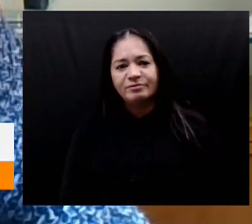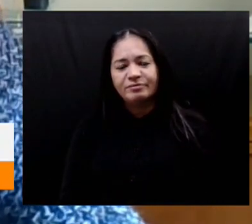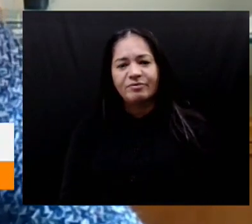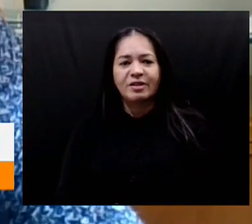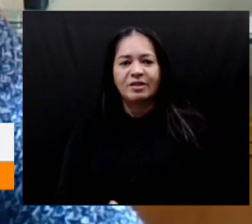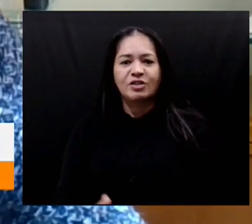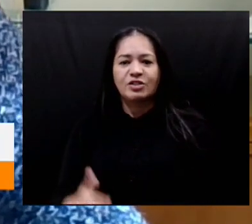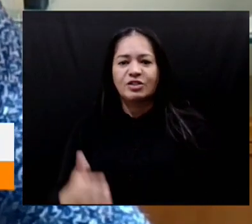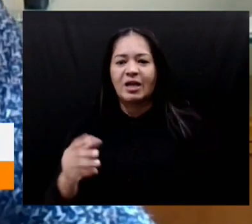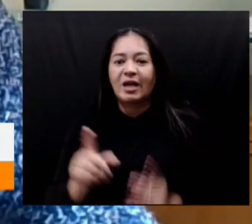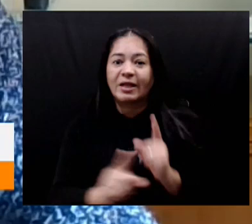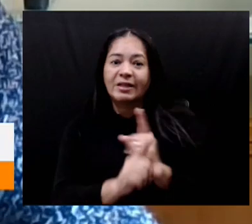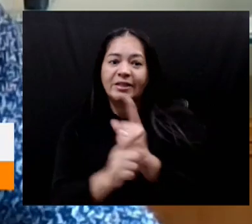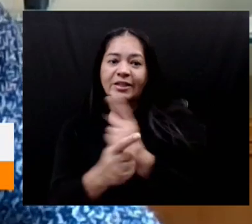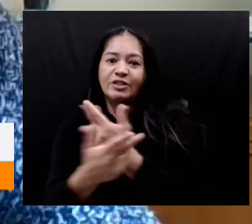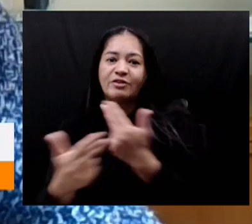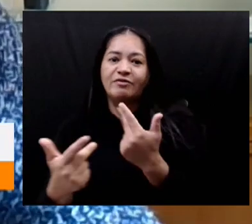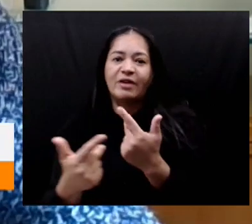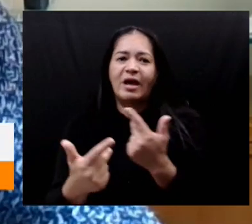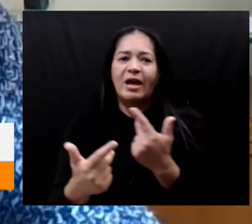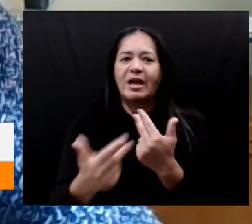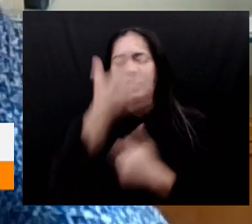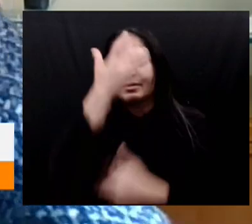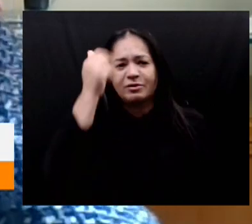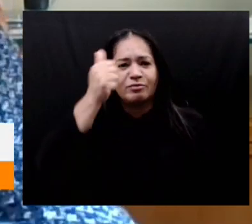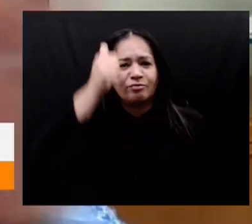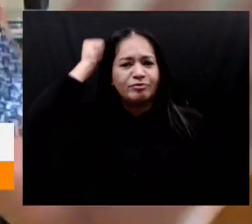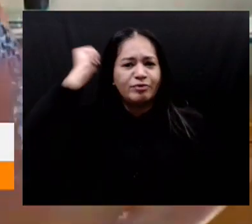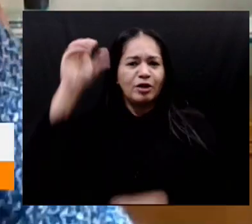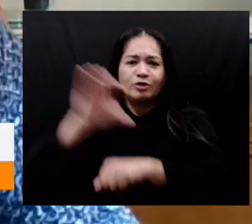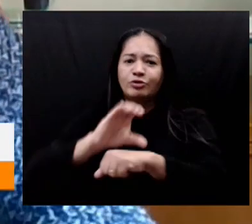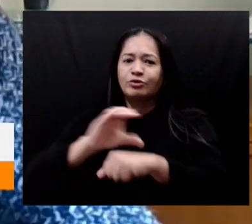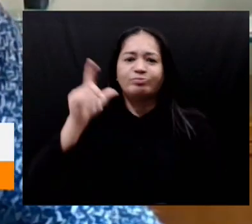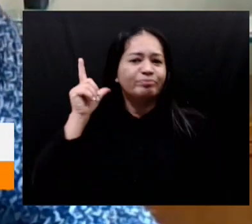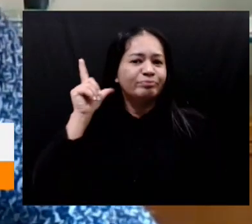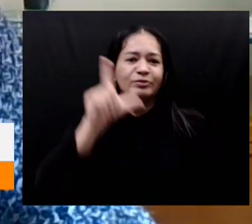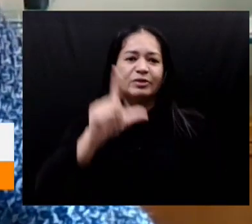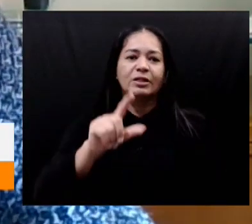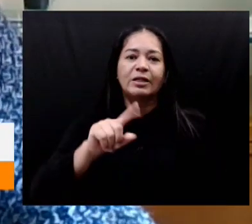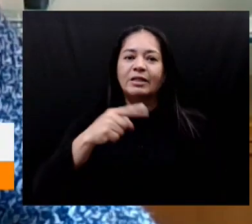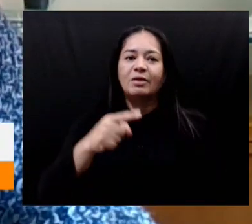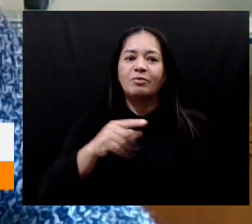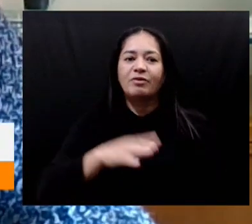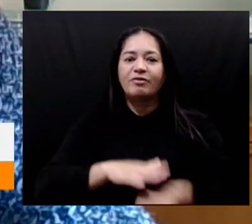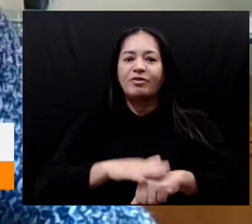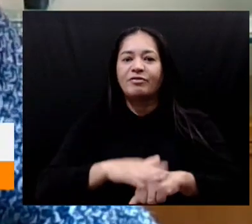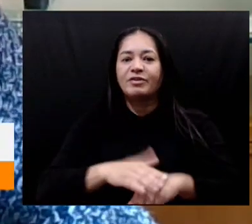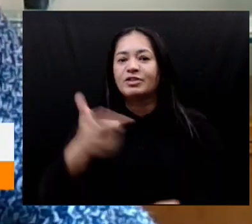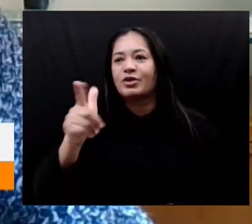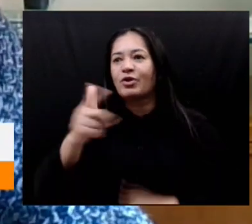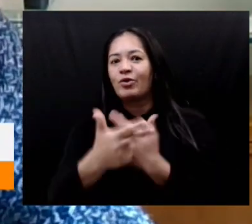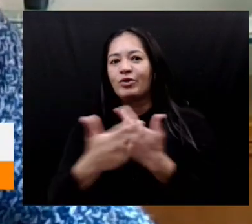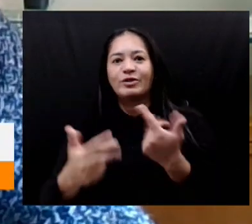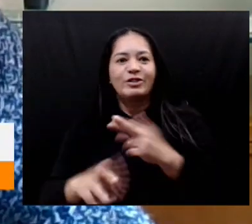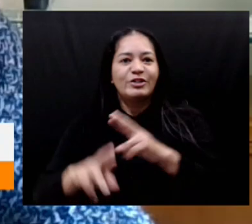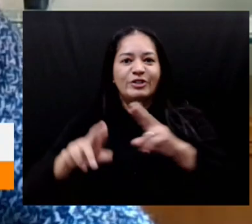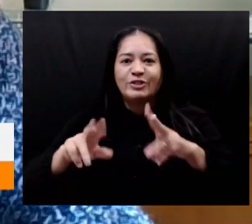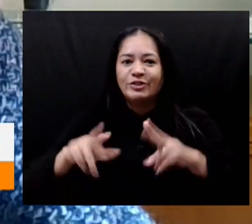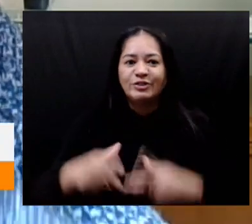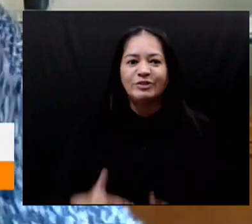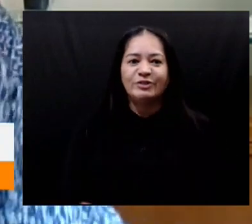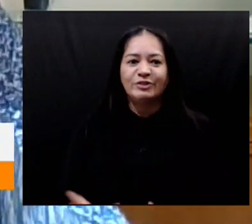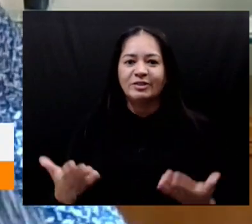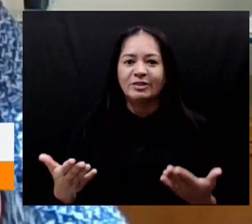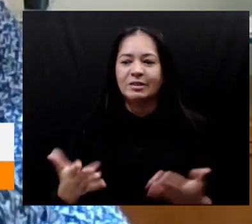tentaram vestibular para um certo curso e não entrou, e depois foi fazer outra coisa completamente diferente, e aí a pessoa diz